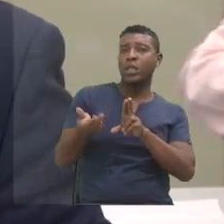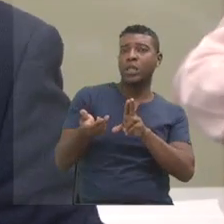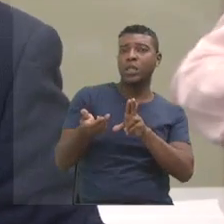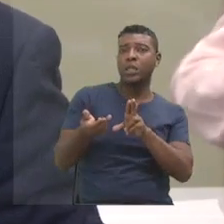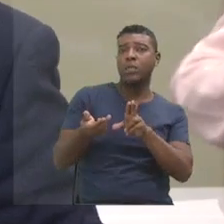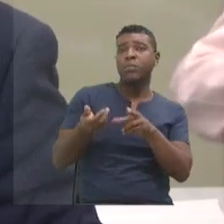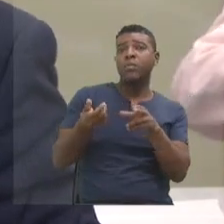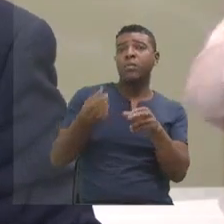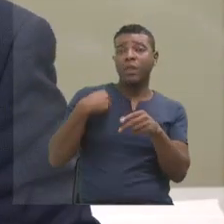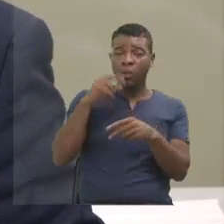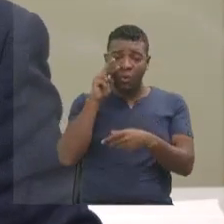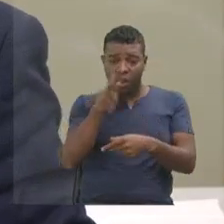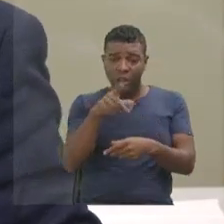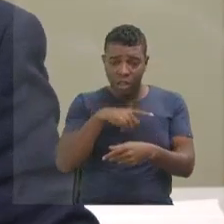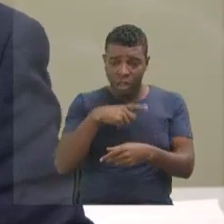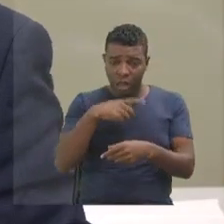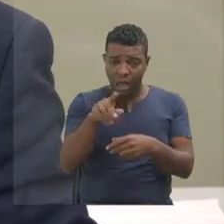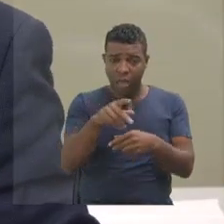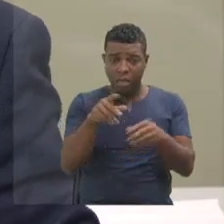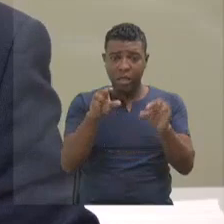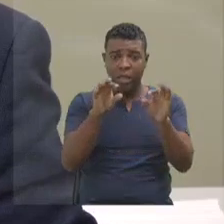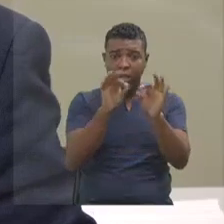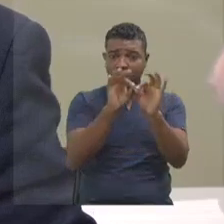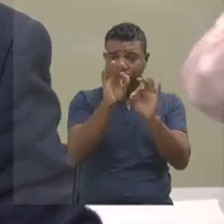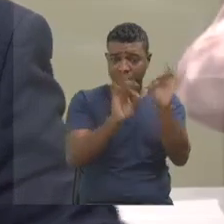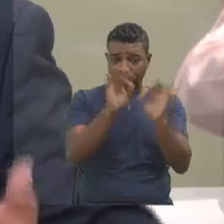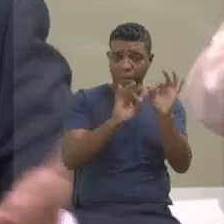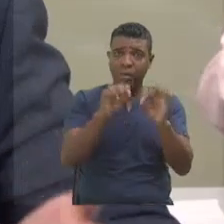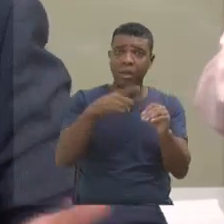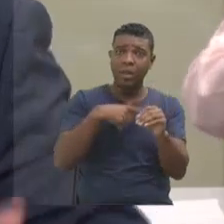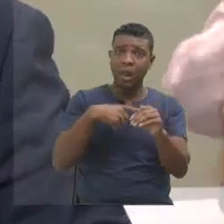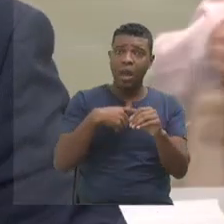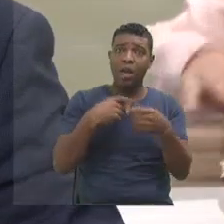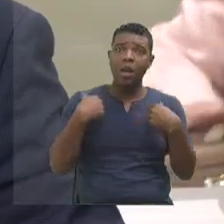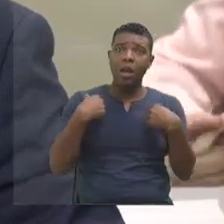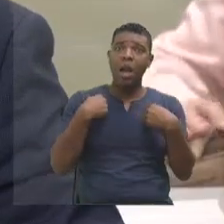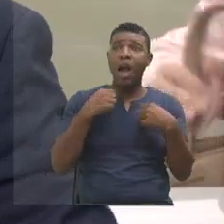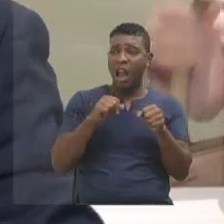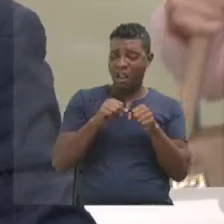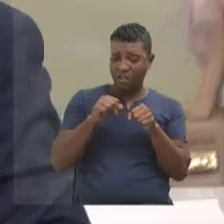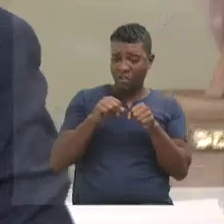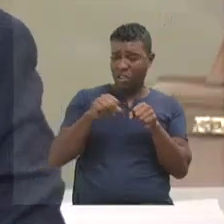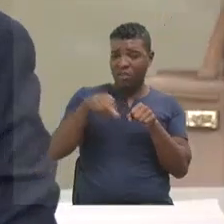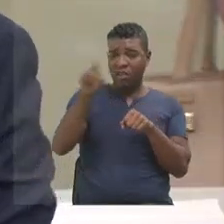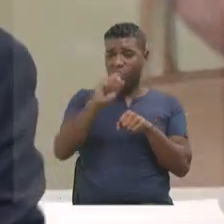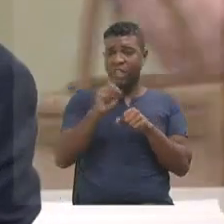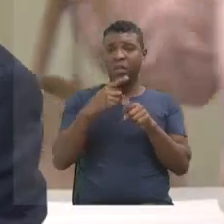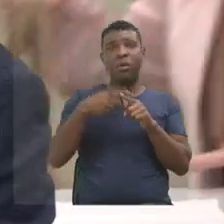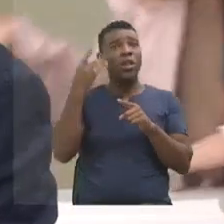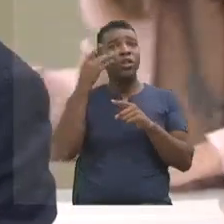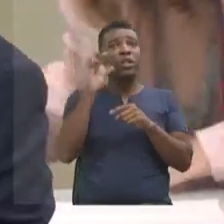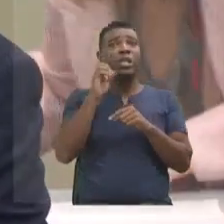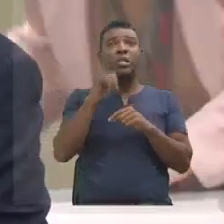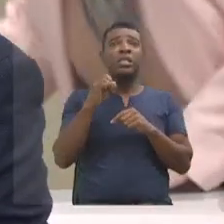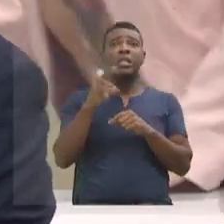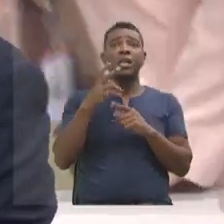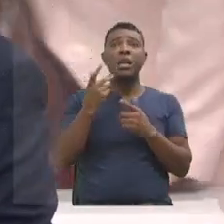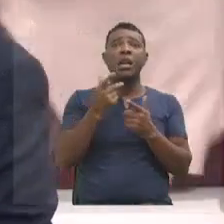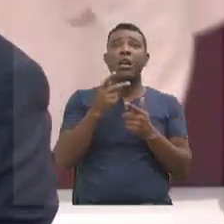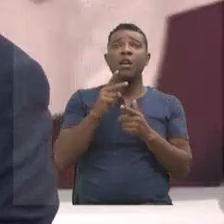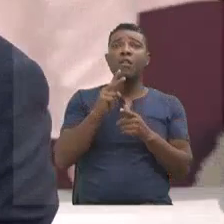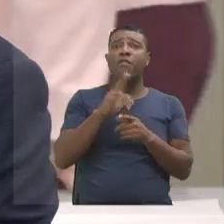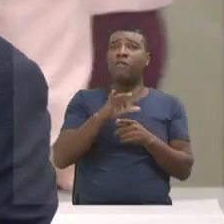temos lá o programa muitos cirurgiões falam não vou fazer porque não sei se vou receber não estão já perderam o hábito de fazer